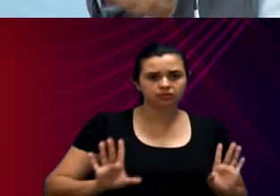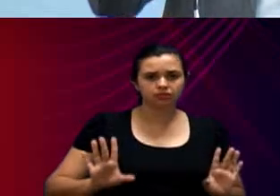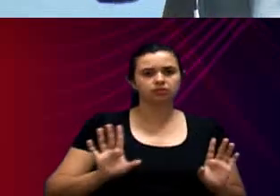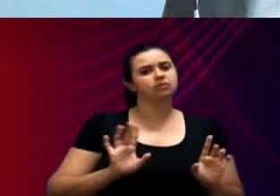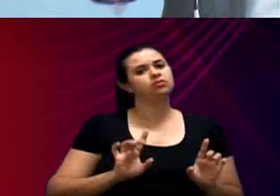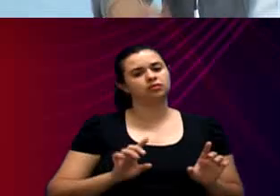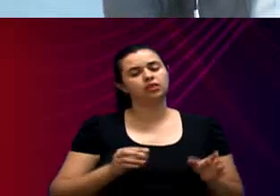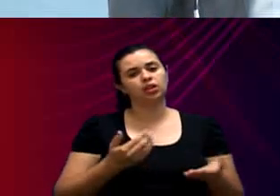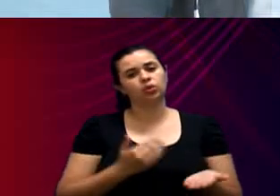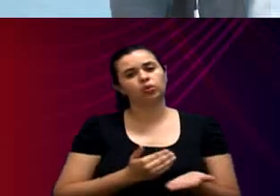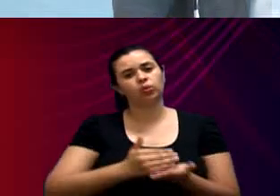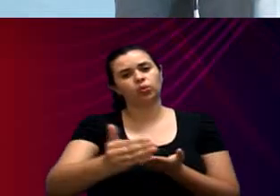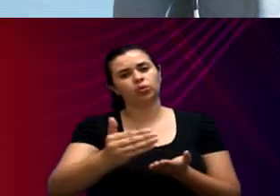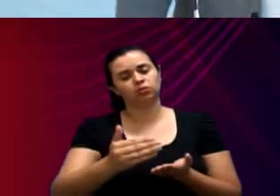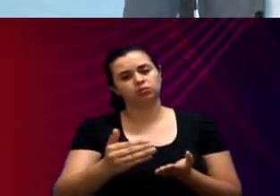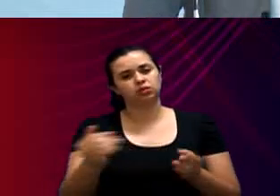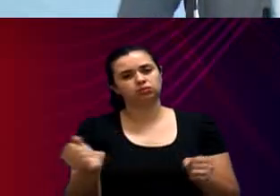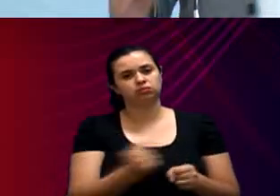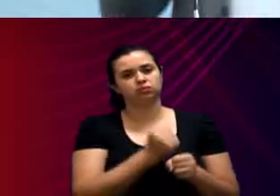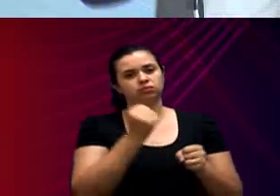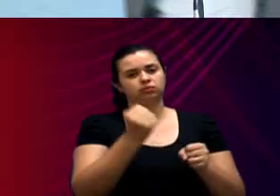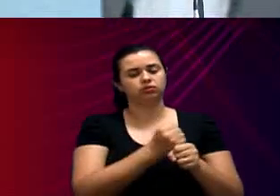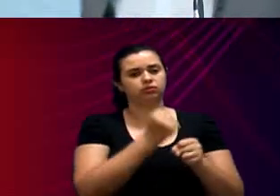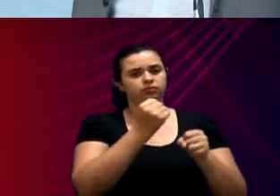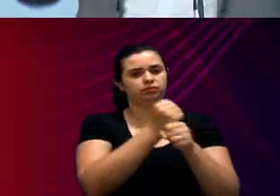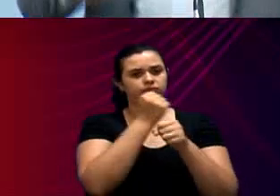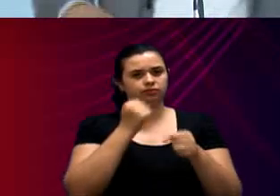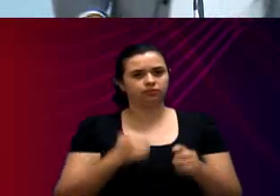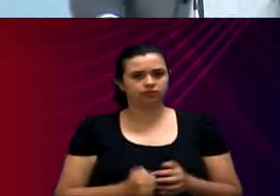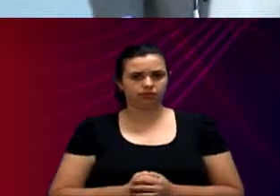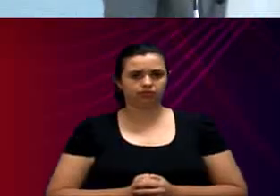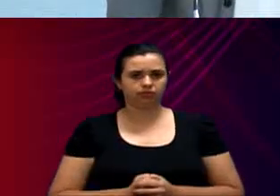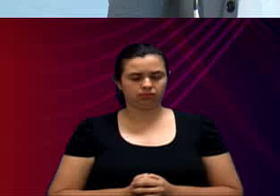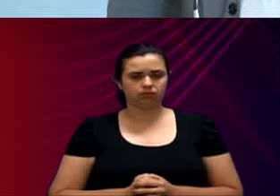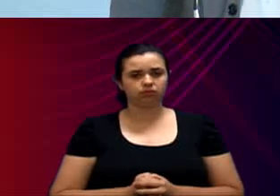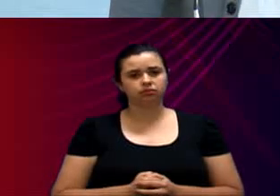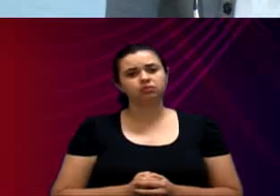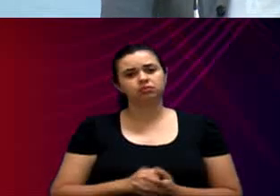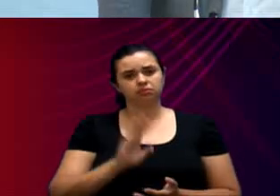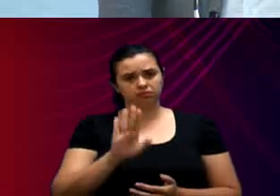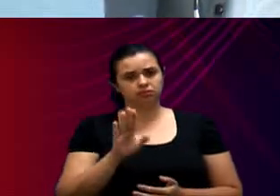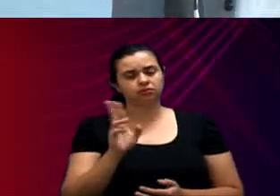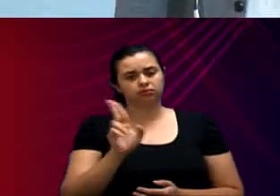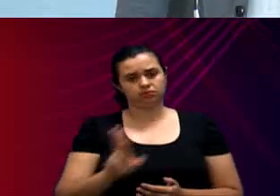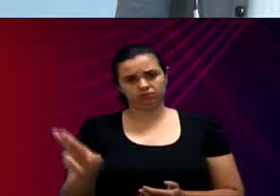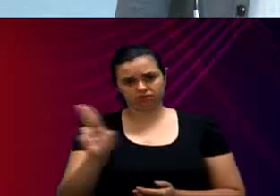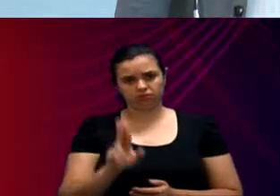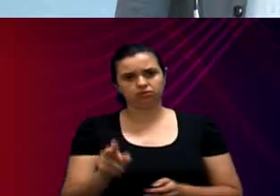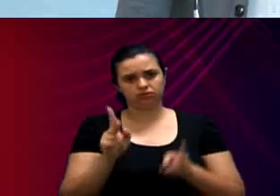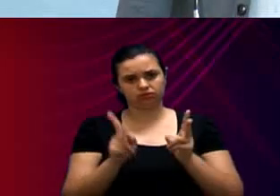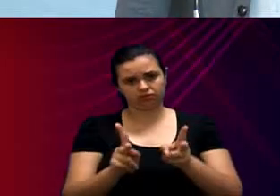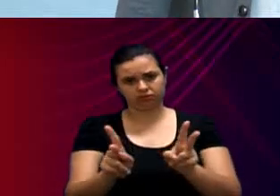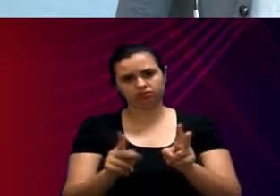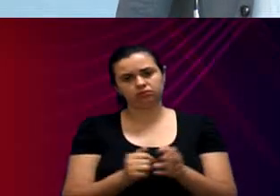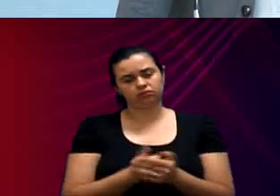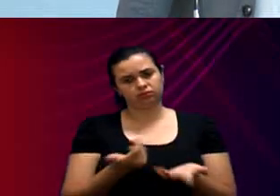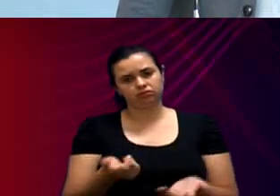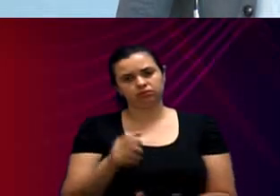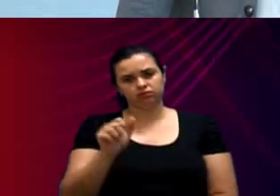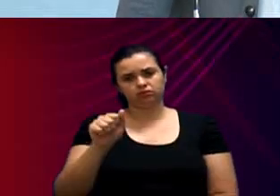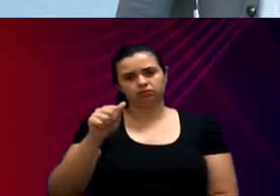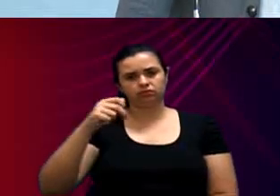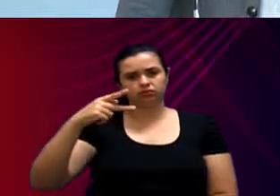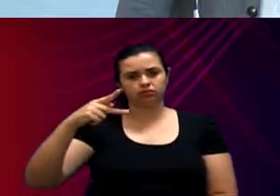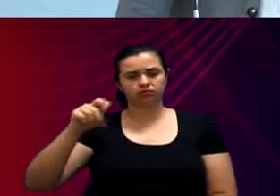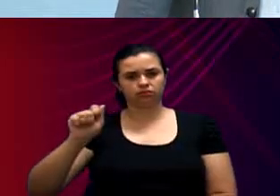a começar a fazer o projeto. Mas nesse meio tempo, que eles possam continuar utilizando o espaço até que a PAE comece até que tenha uma